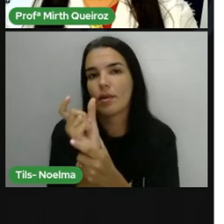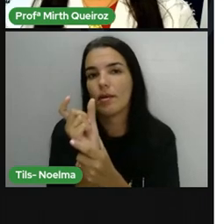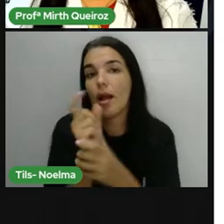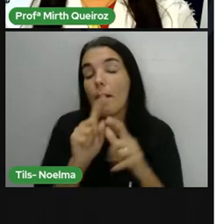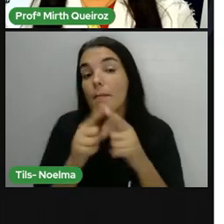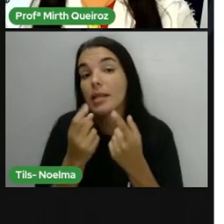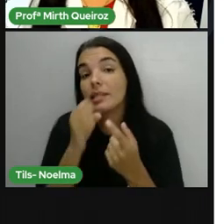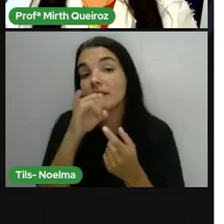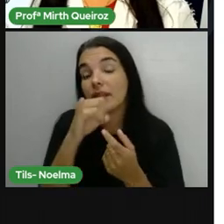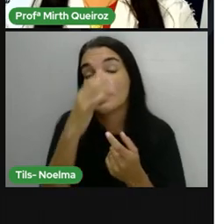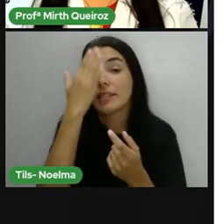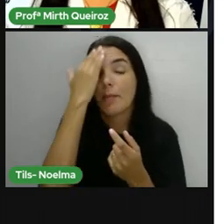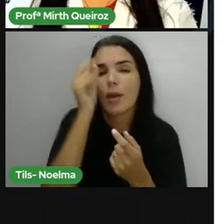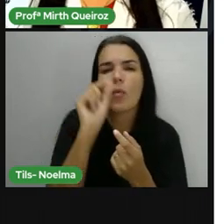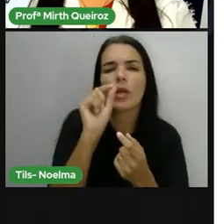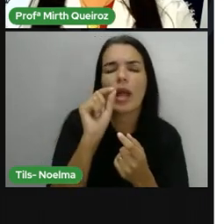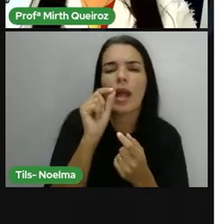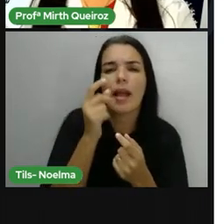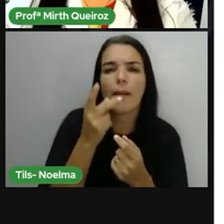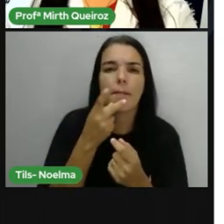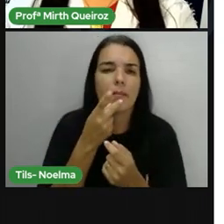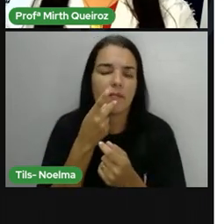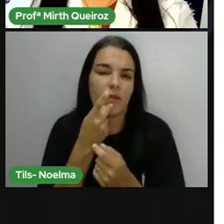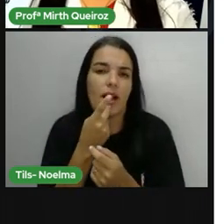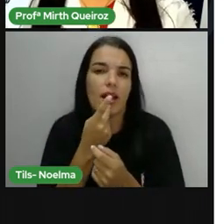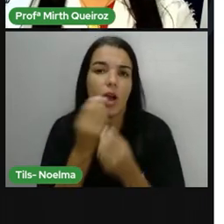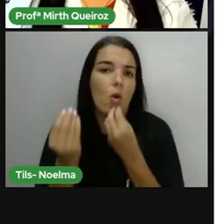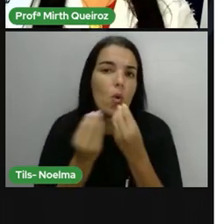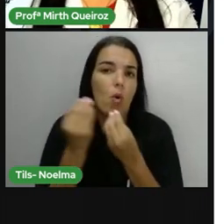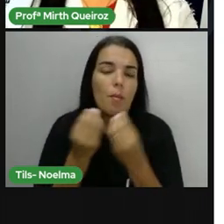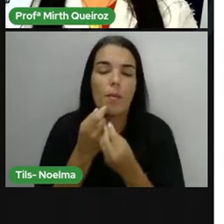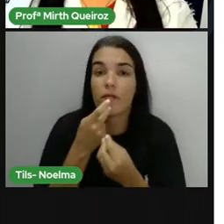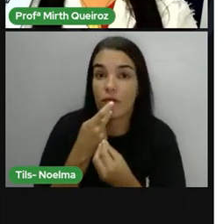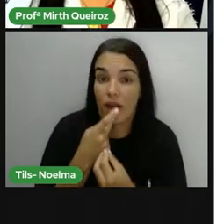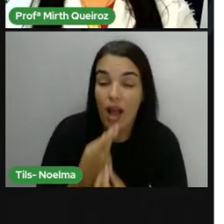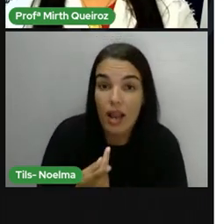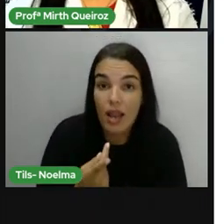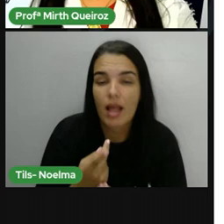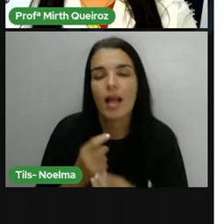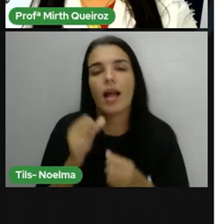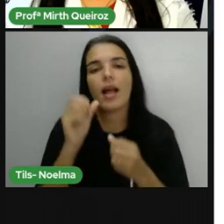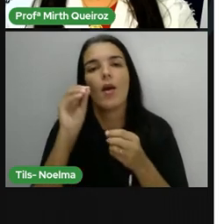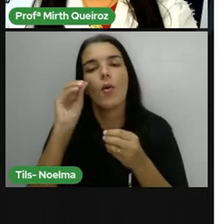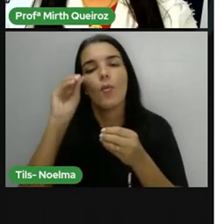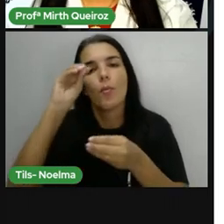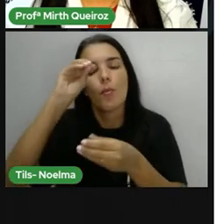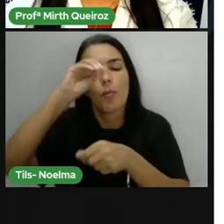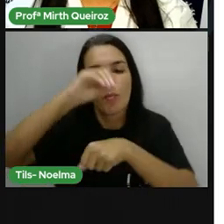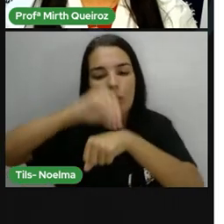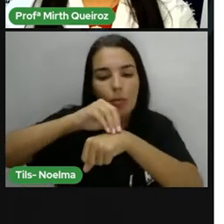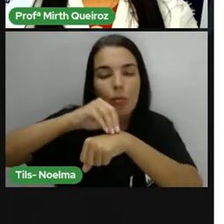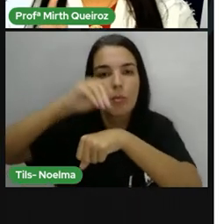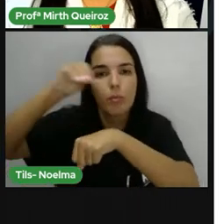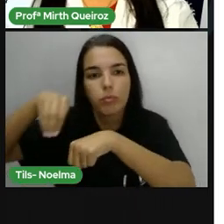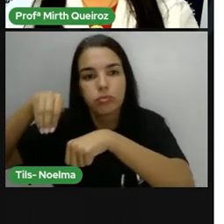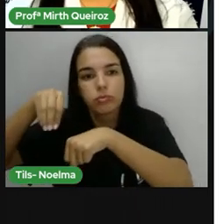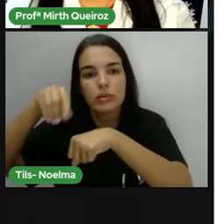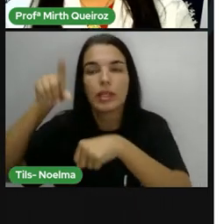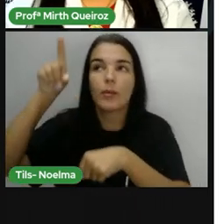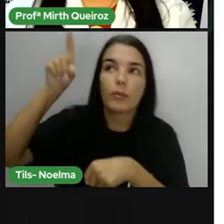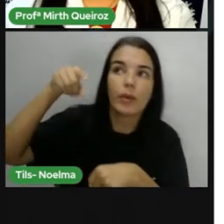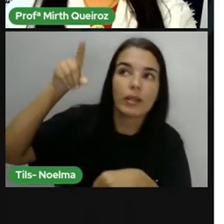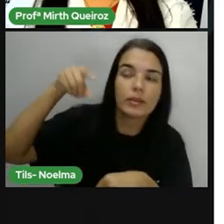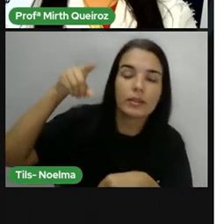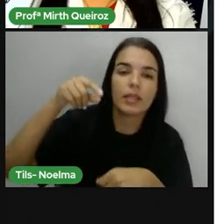presença ou não do acento. E a depender do local onde você coloca o acento, vai mudar todo o sentido, o significado